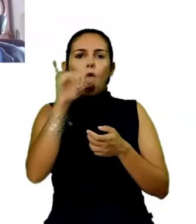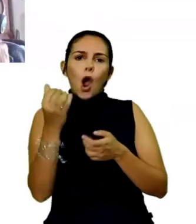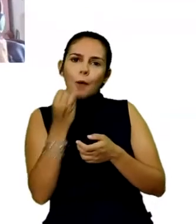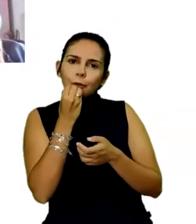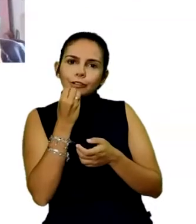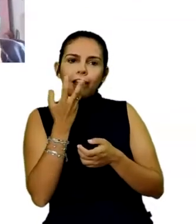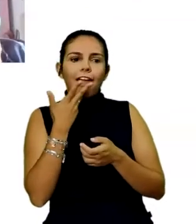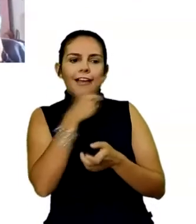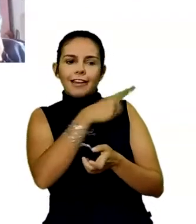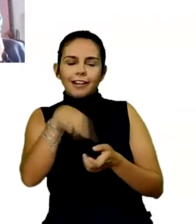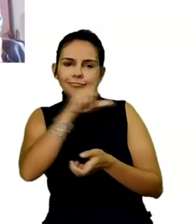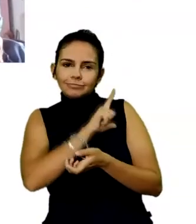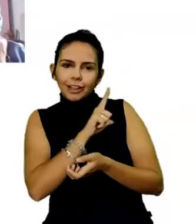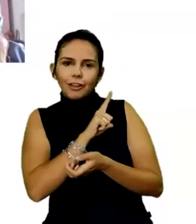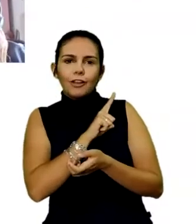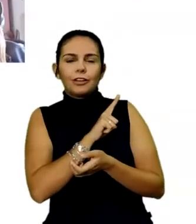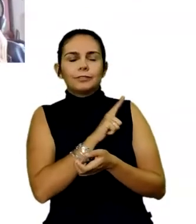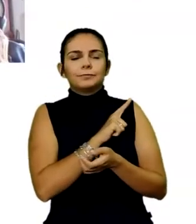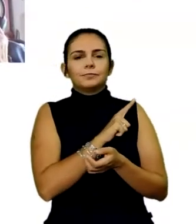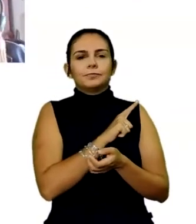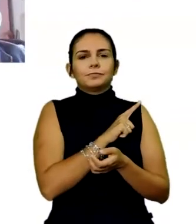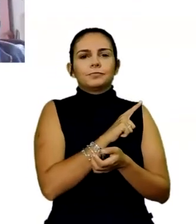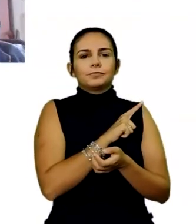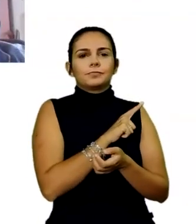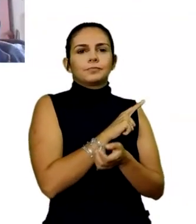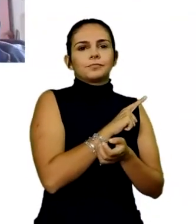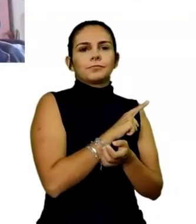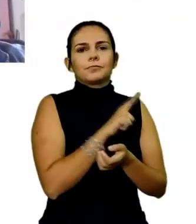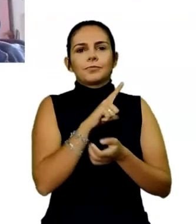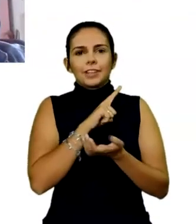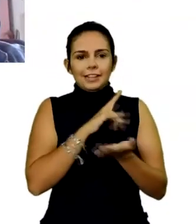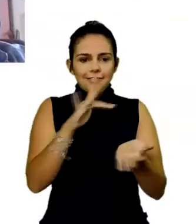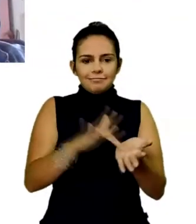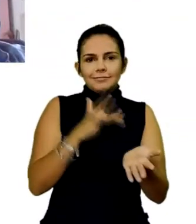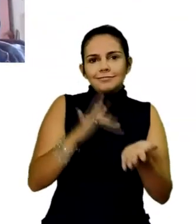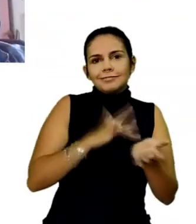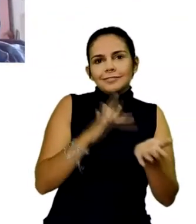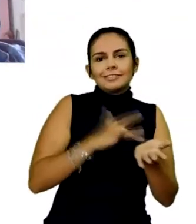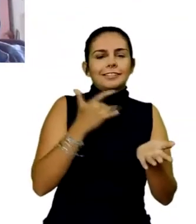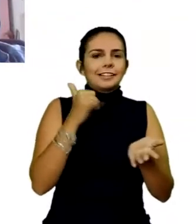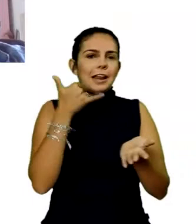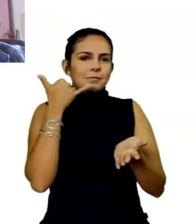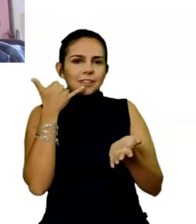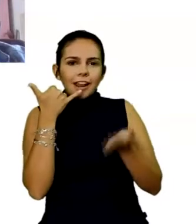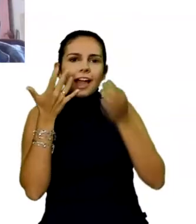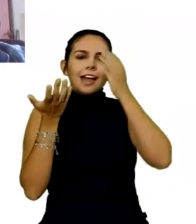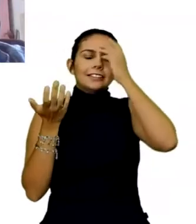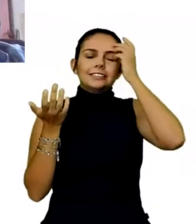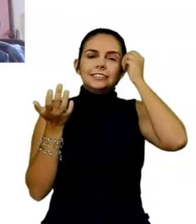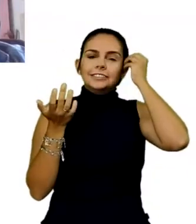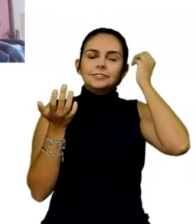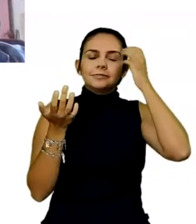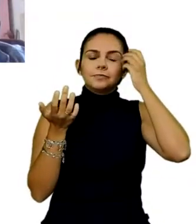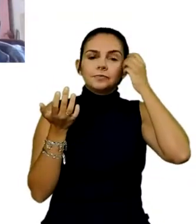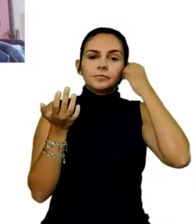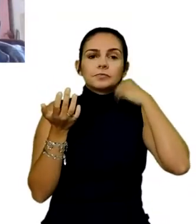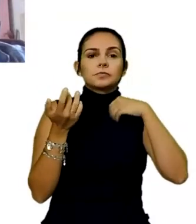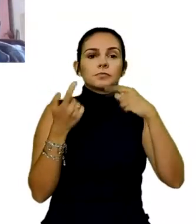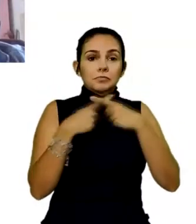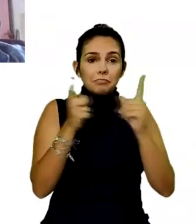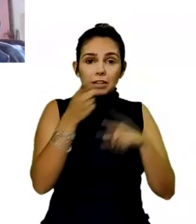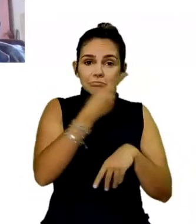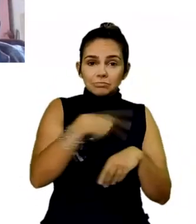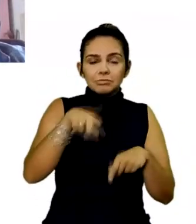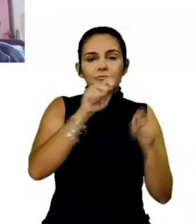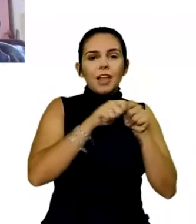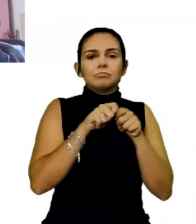oportunidades da criança ter, como os tablets, os celulares, mas isso tudo